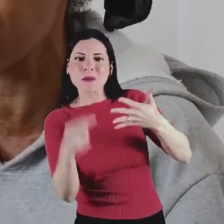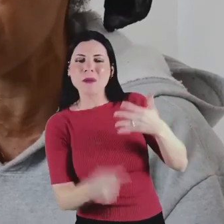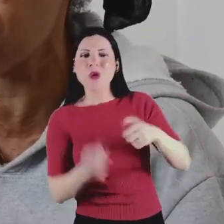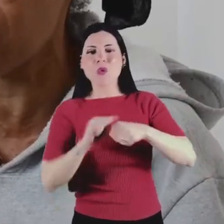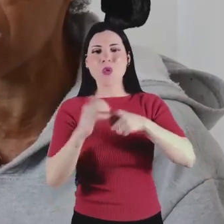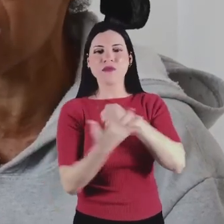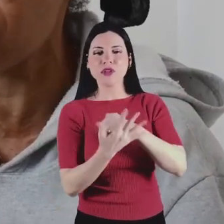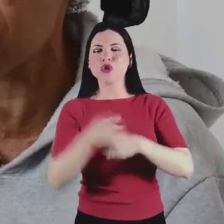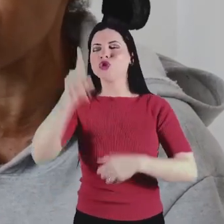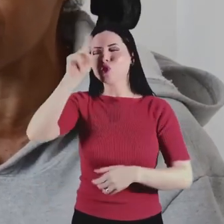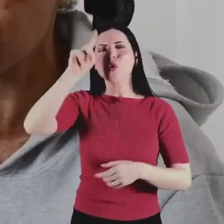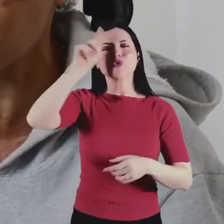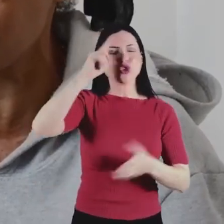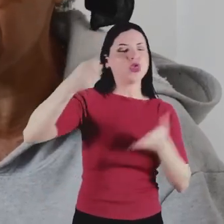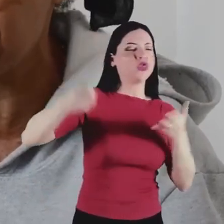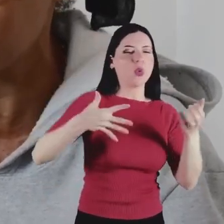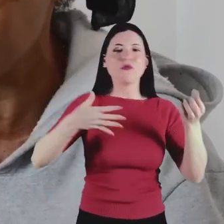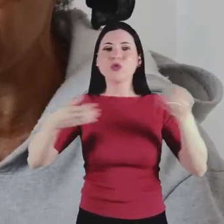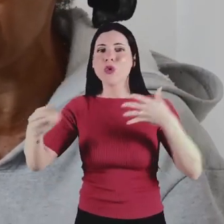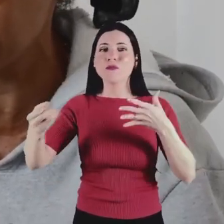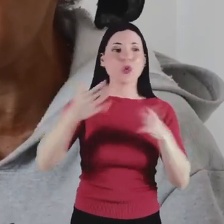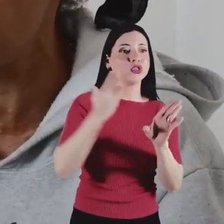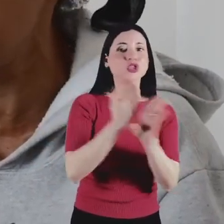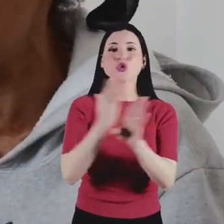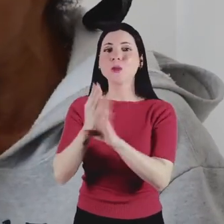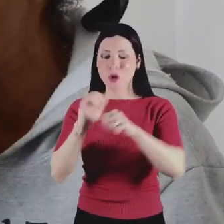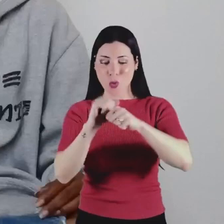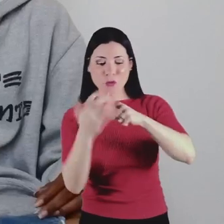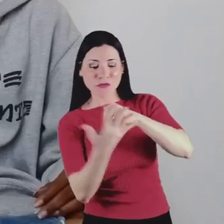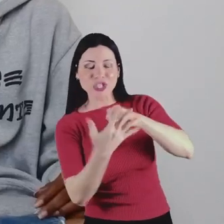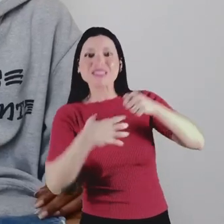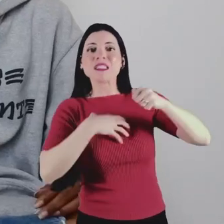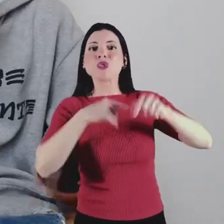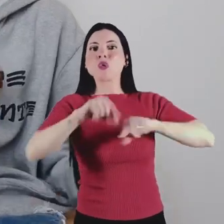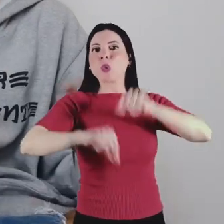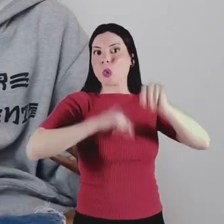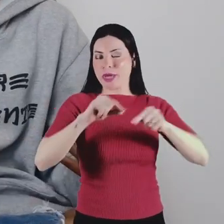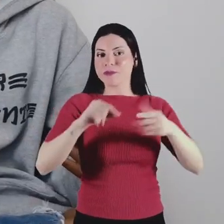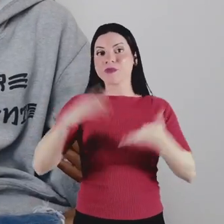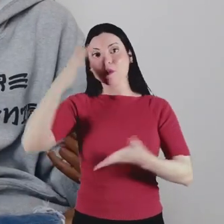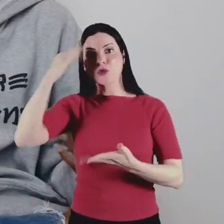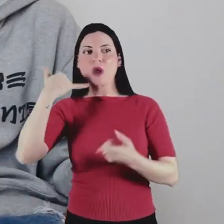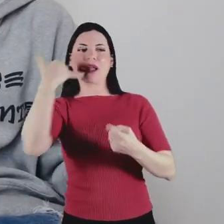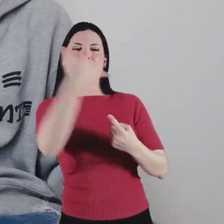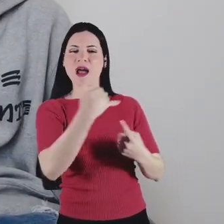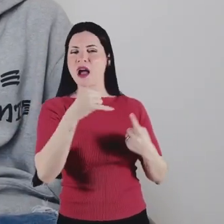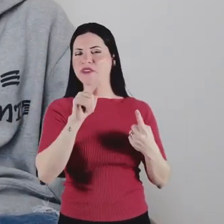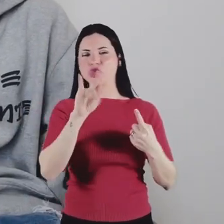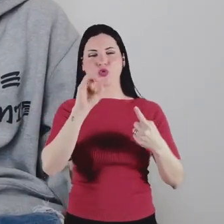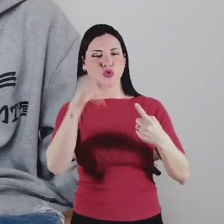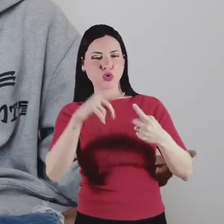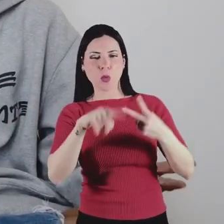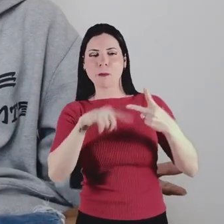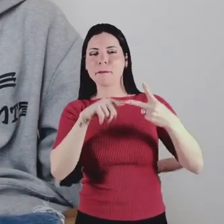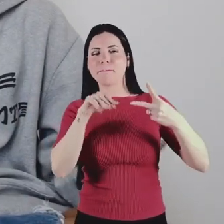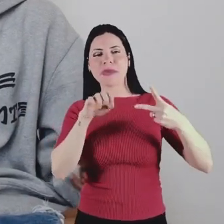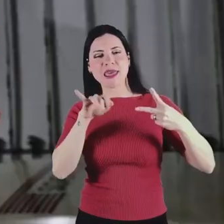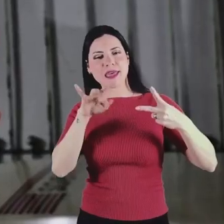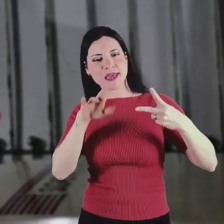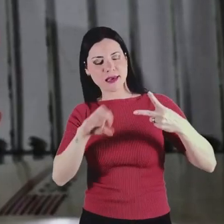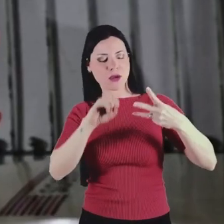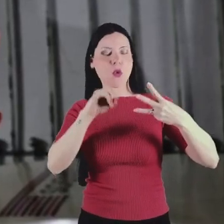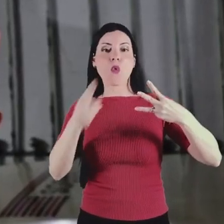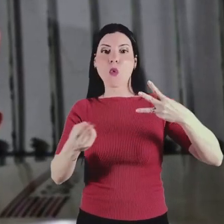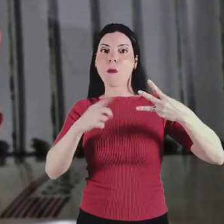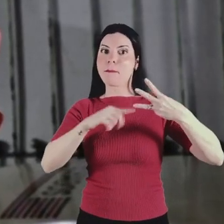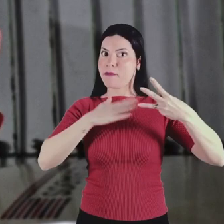era o Covid, quais eram os sintomas. Todo dia se descobria um sintoma diferente. E aí o que acontecia? A galera ligava, ou pro Gilson, ou